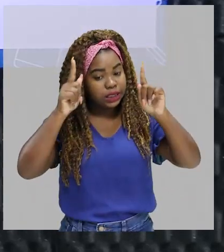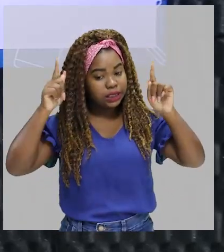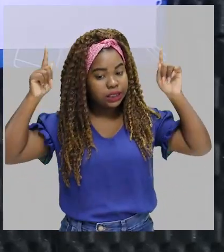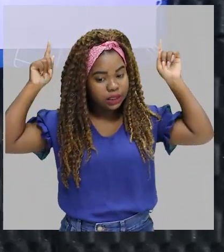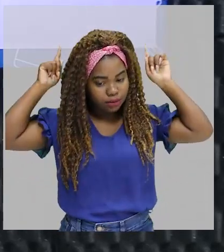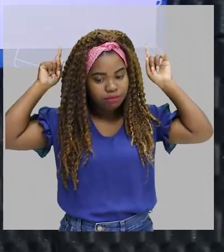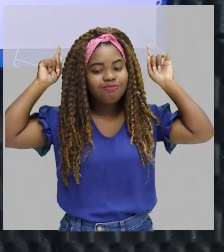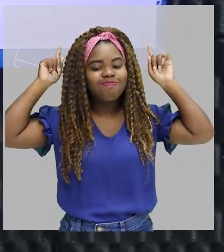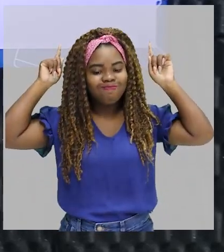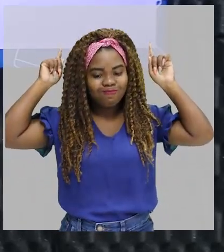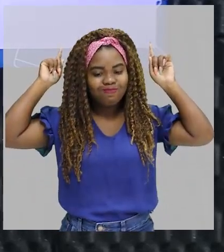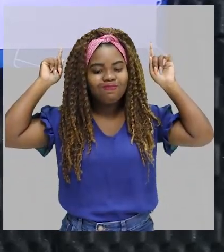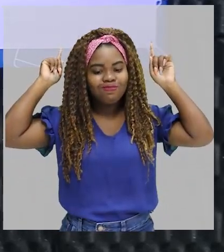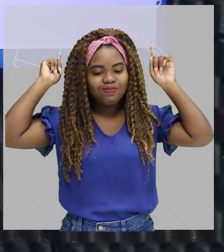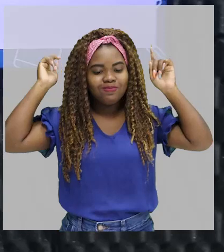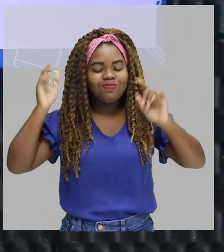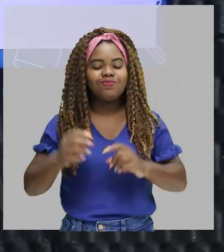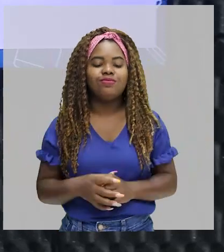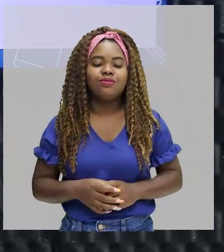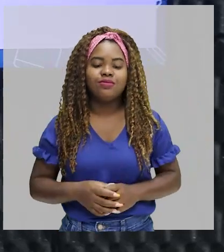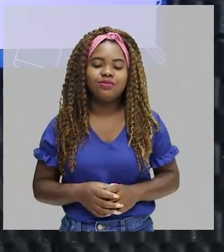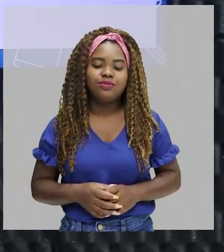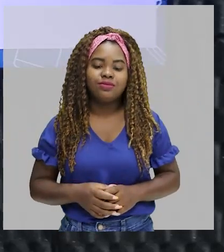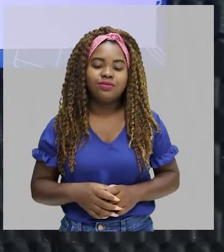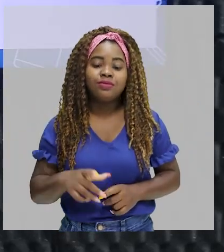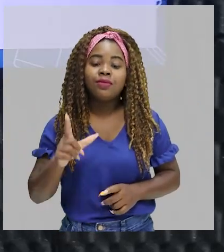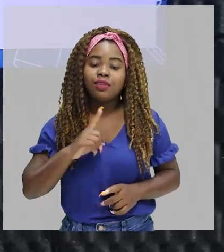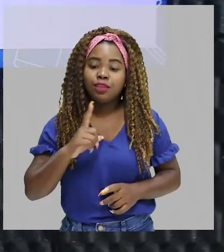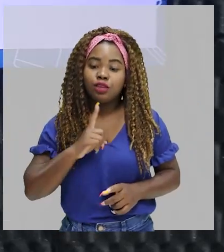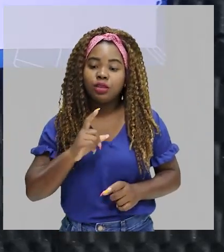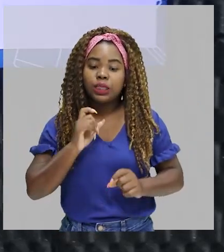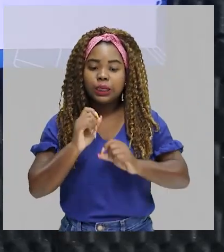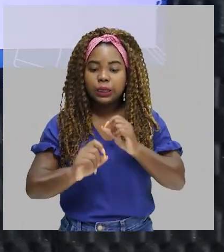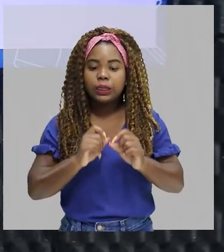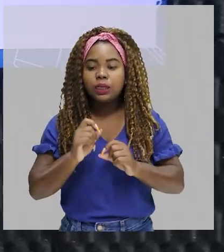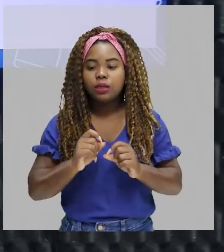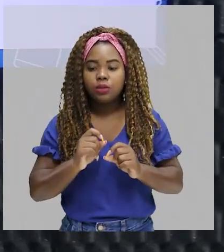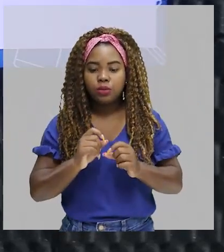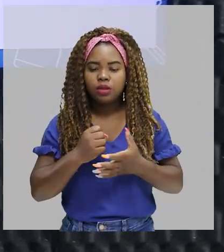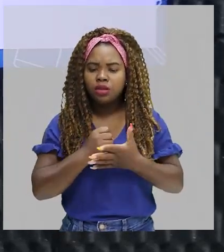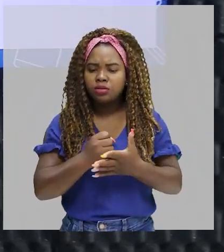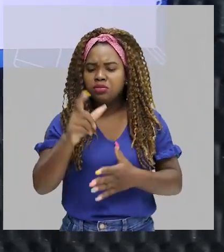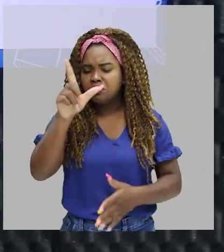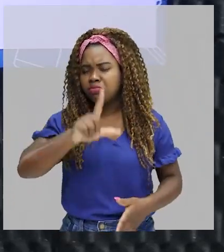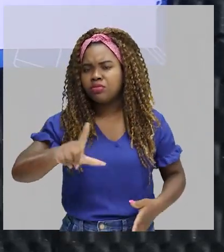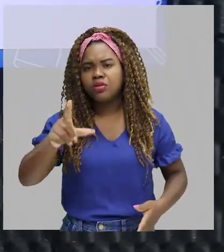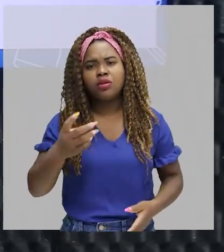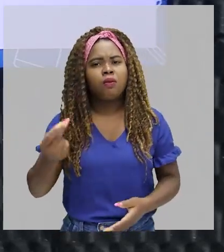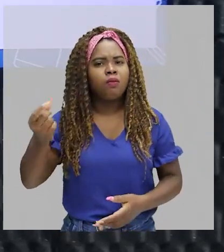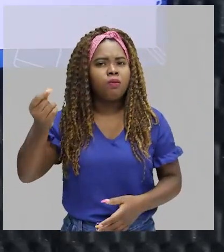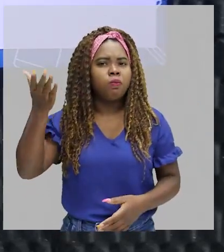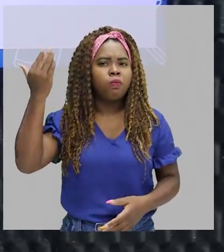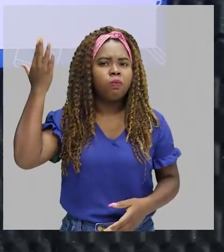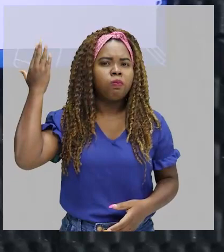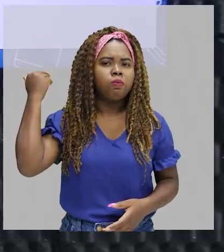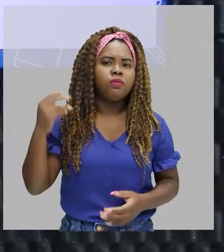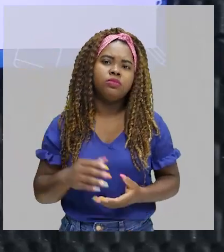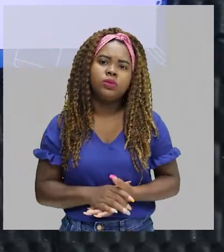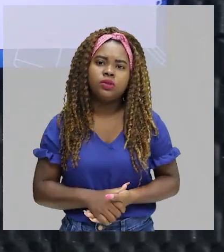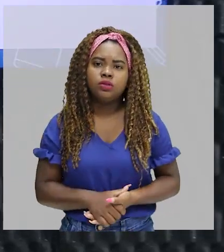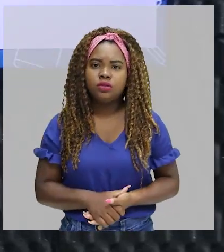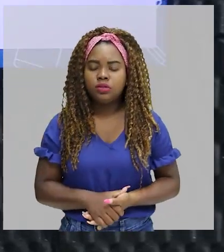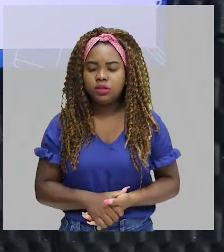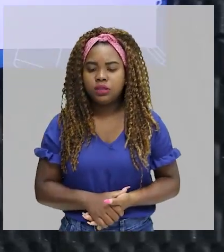têm sido influentes ou têm influenciado a literatura por muito tempo. Bom? Então, nesse caso,